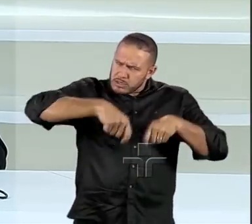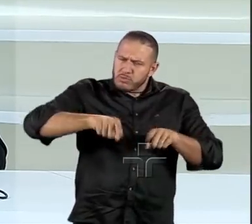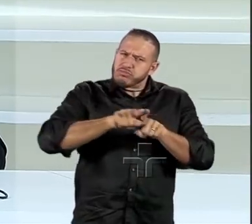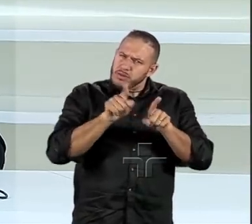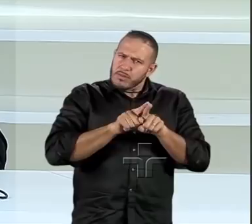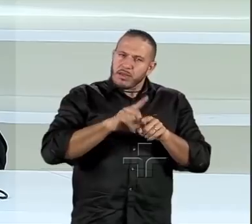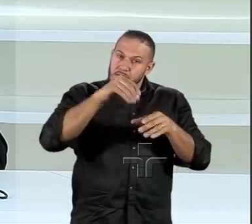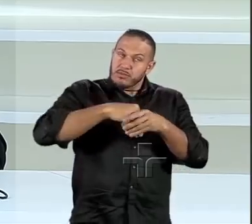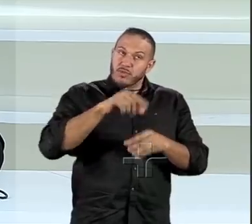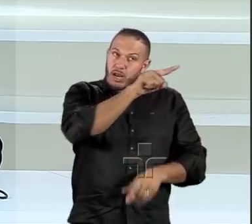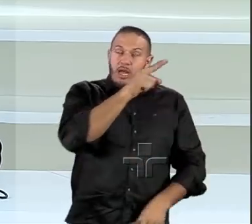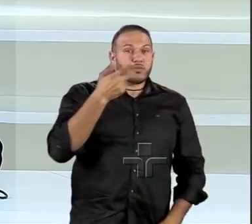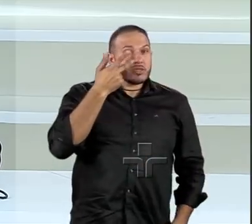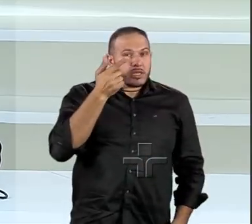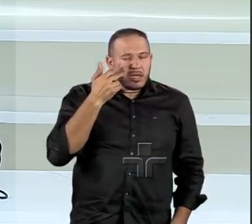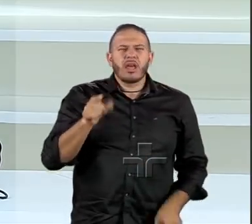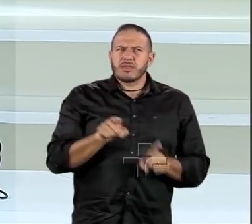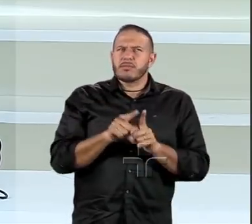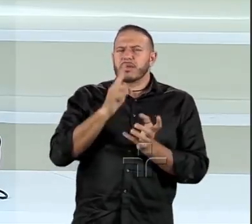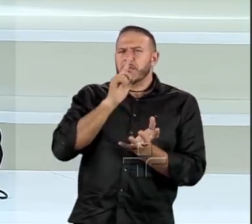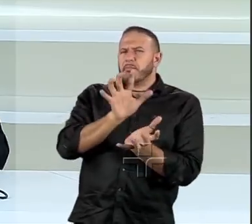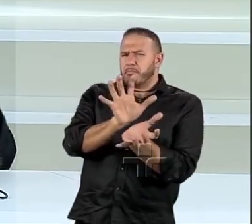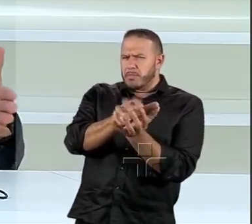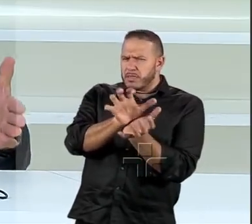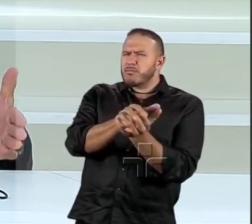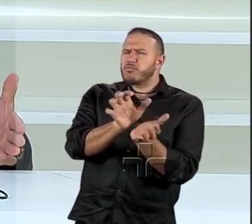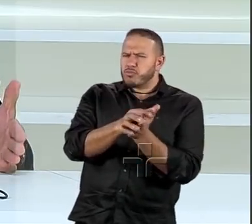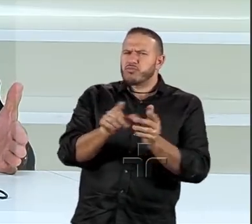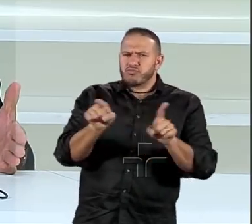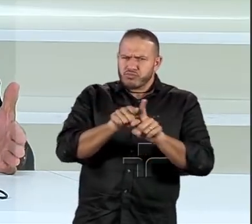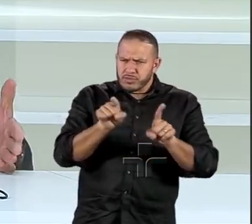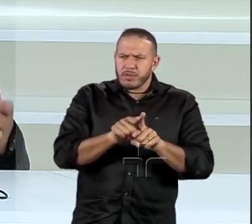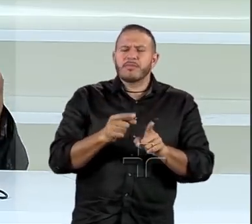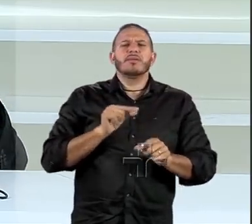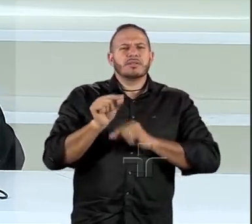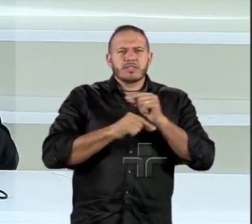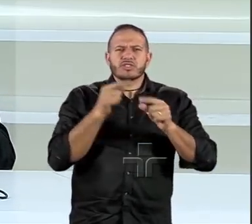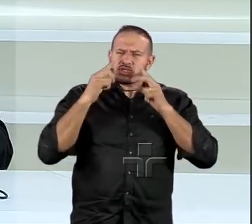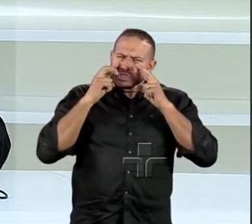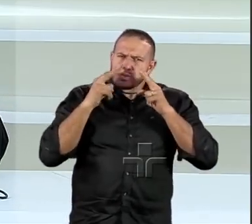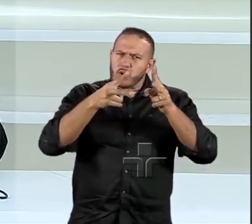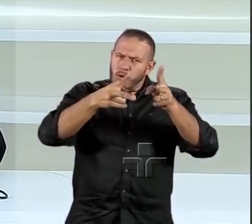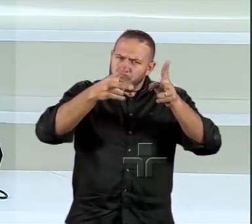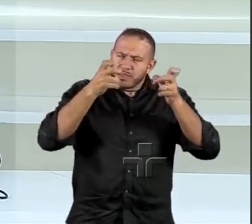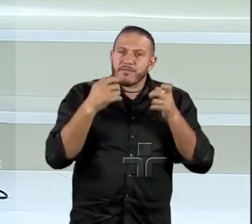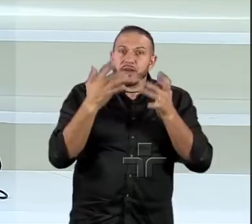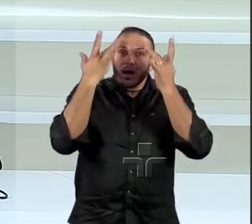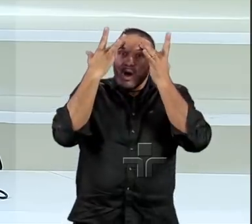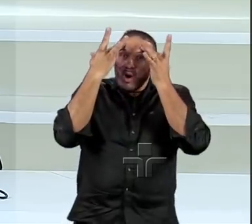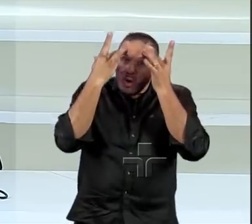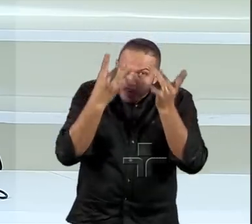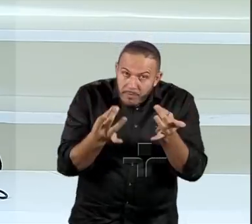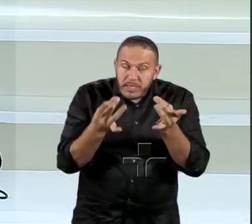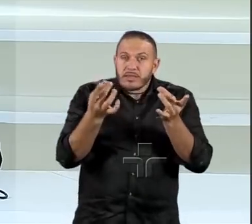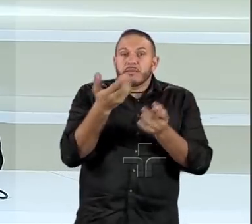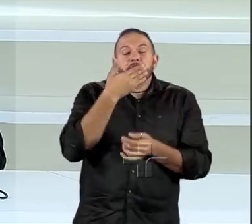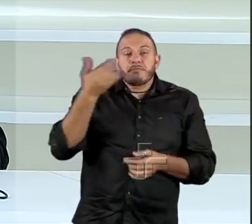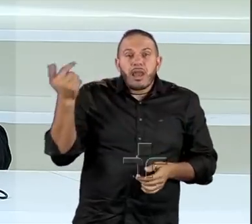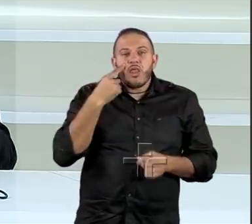no Ceará, Pernambuco também passou por essa condição, faz com que a gente observe que compreender melhor o